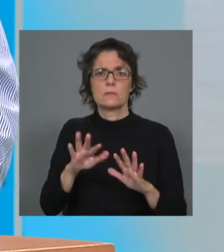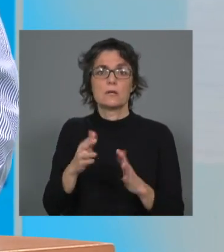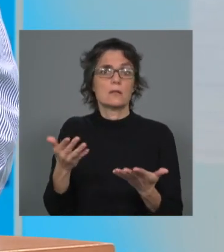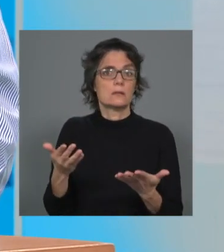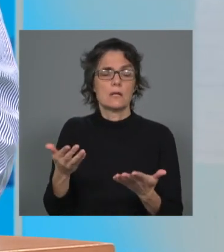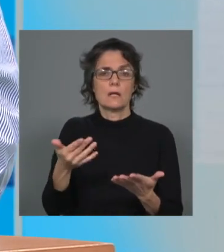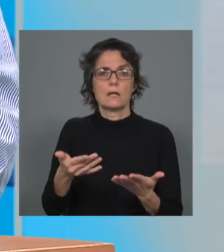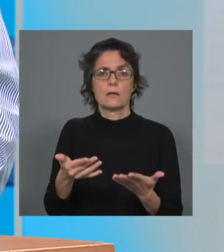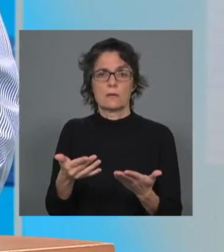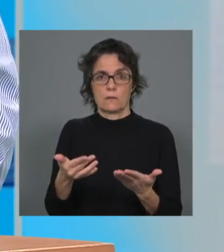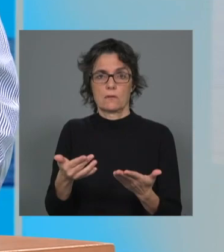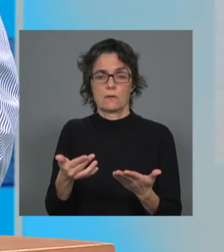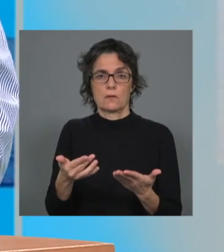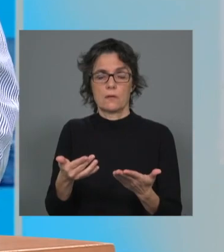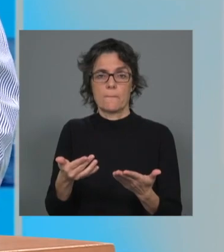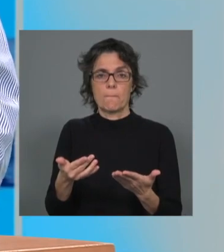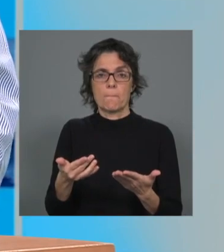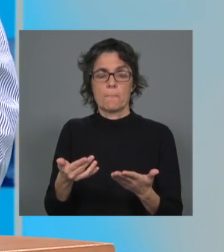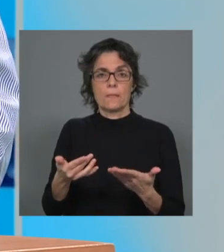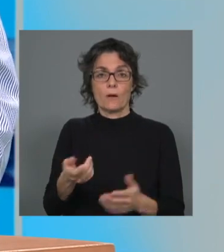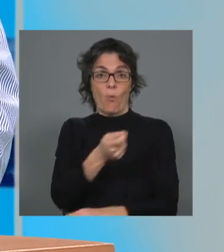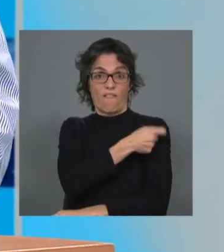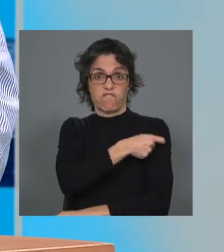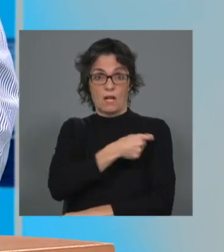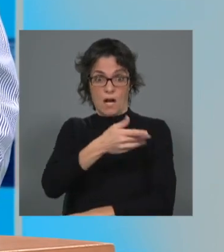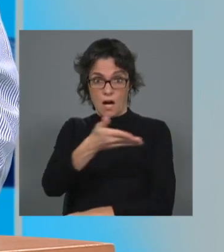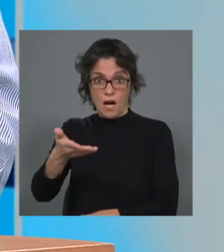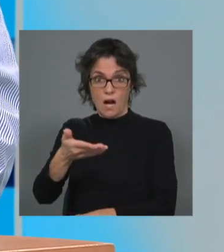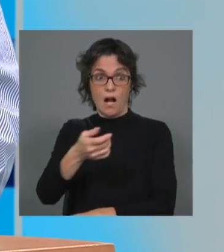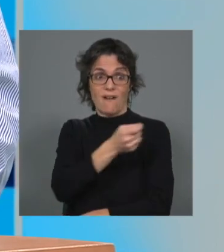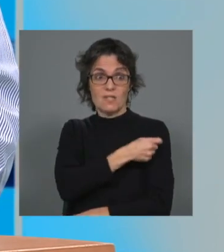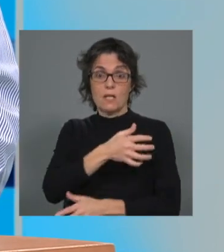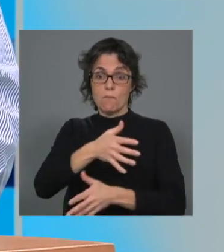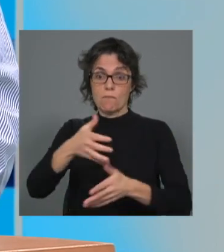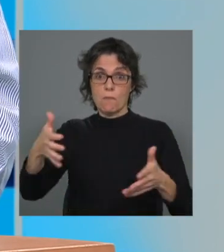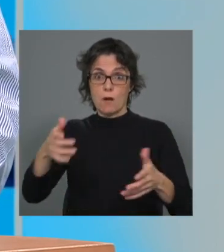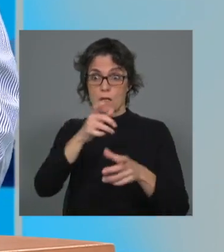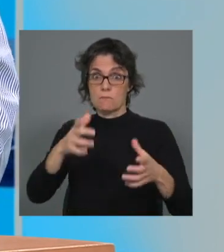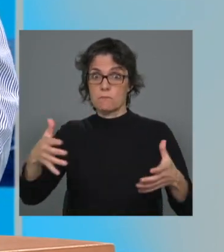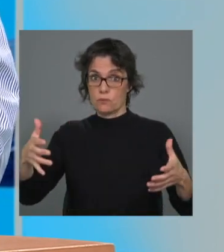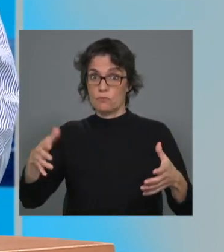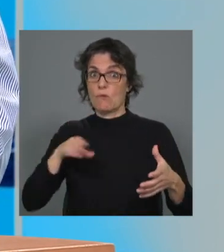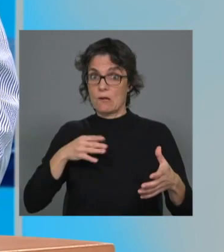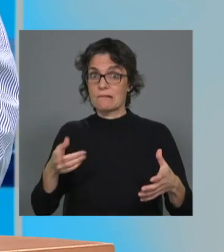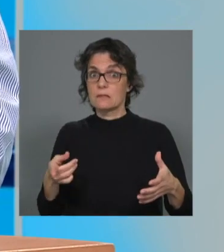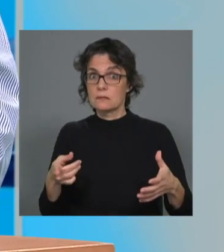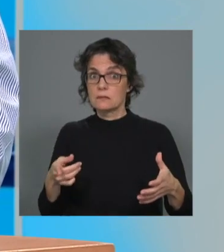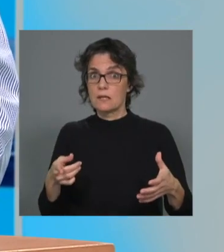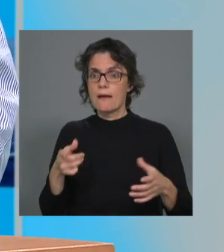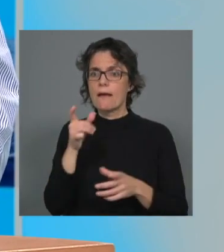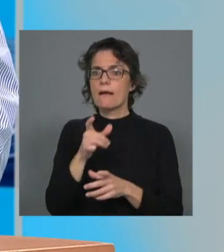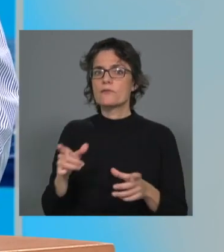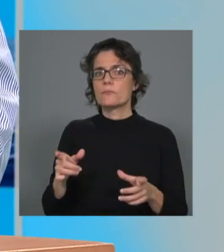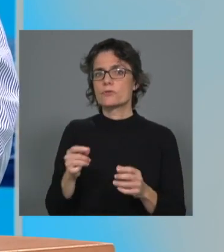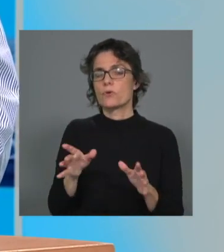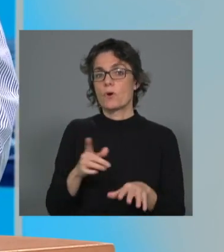facto, a partir do momento em que a vacinação se estende e as pessoas acabaram por ter Covid durante